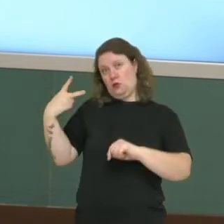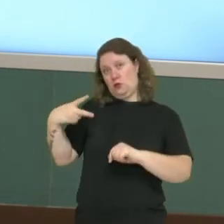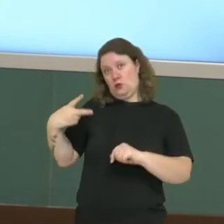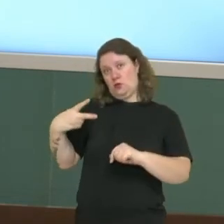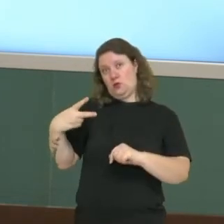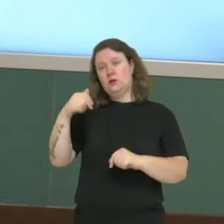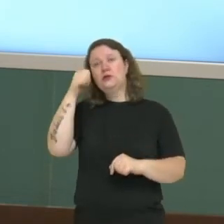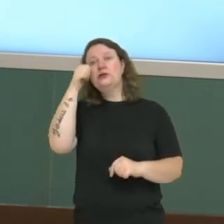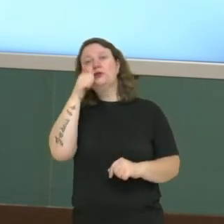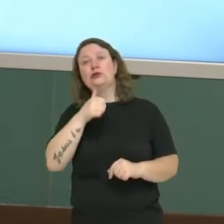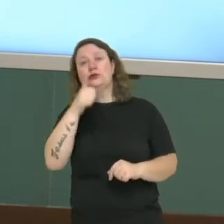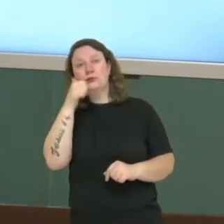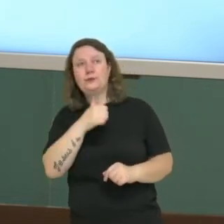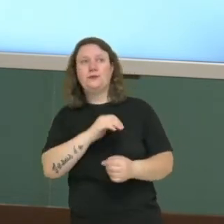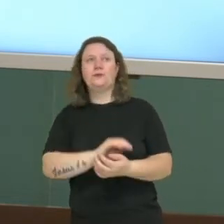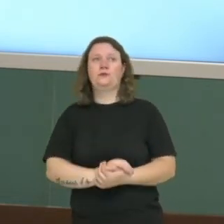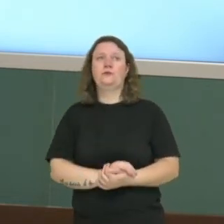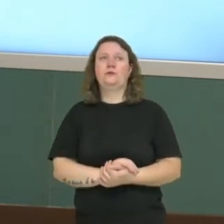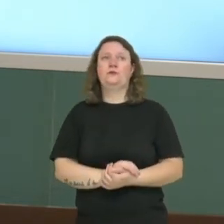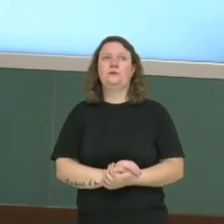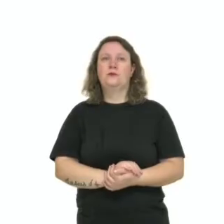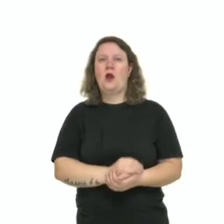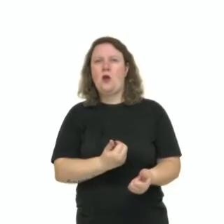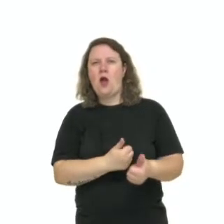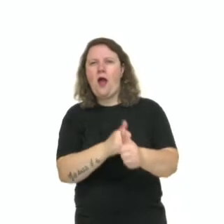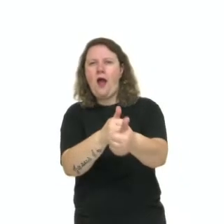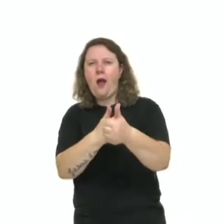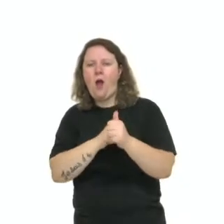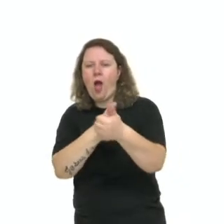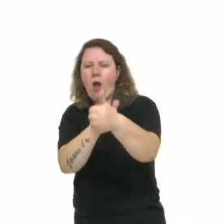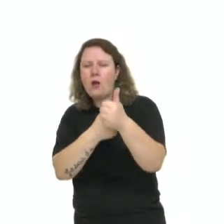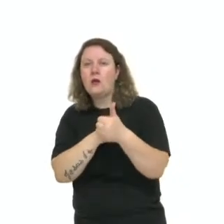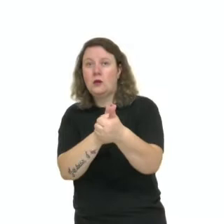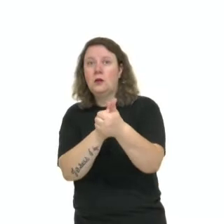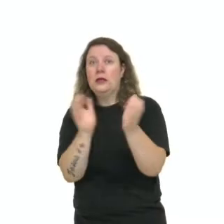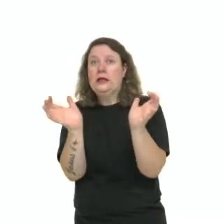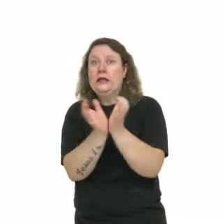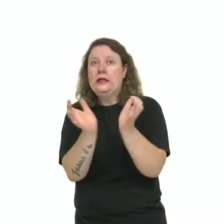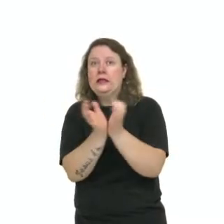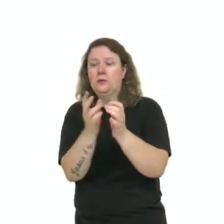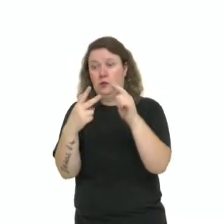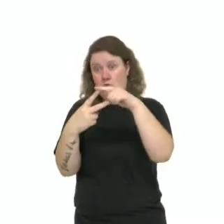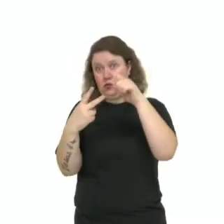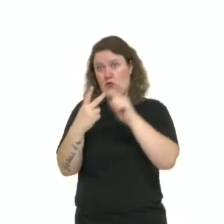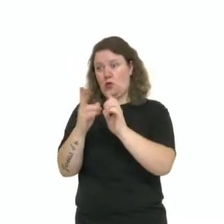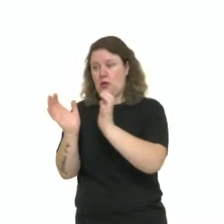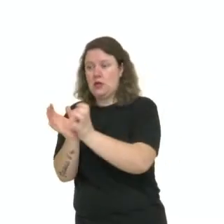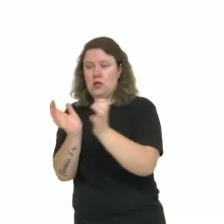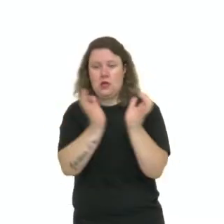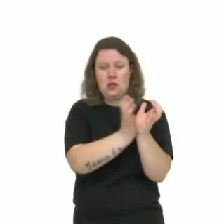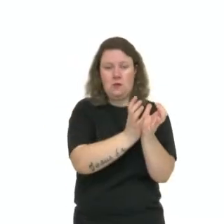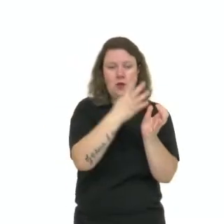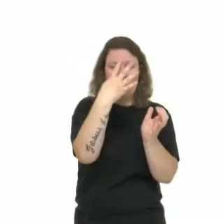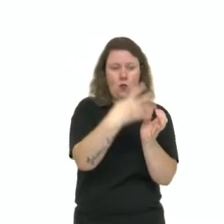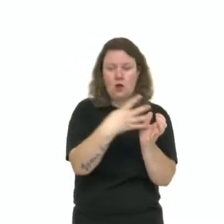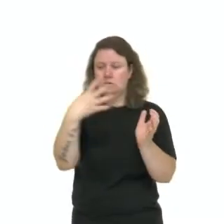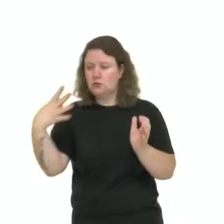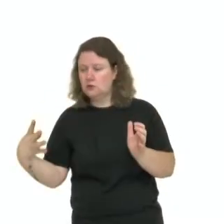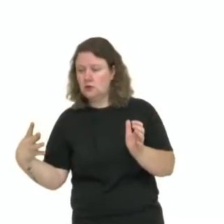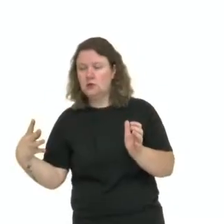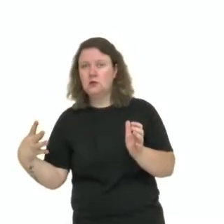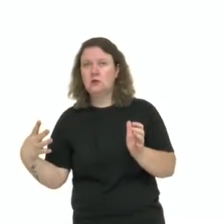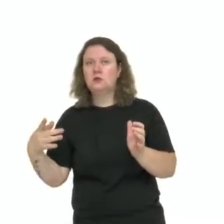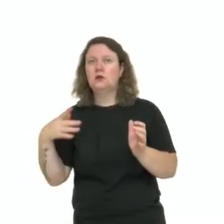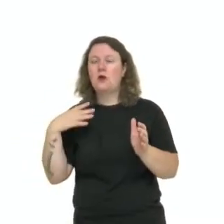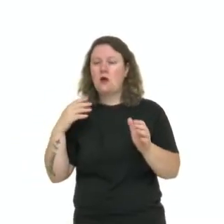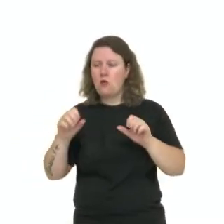feminino. A perseguição por equipe. São duas equipes com quatro ciclistas cada que largam